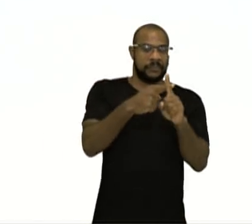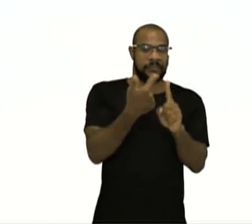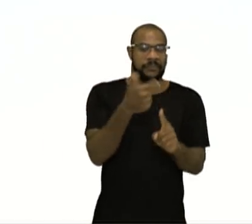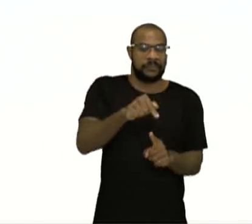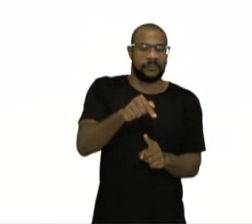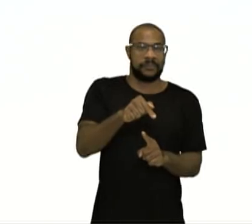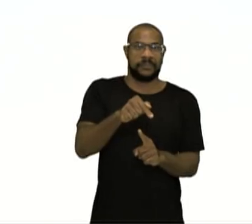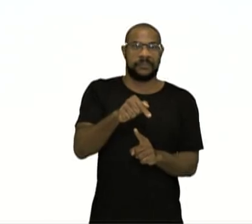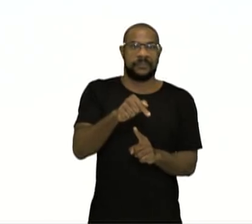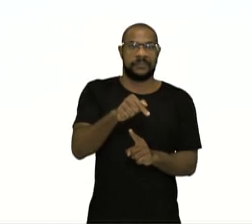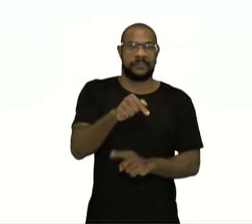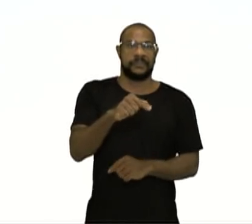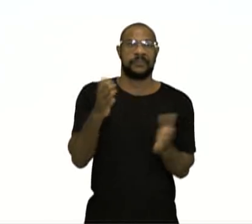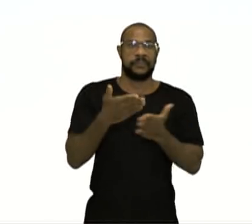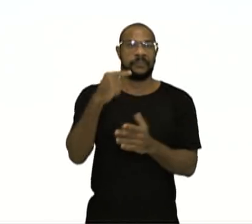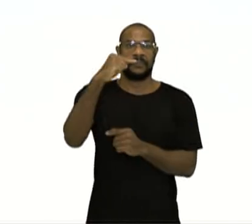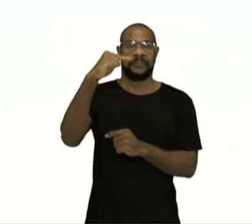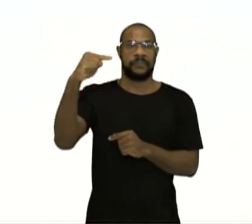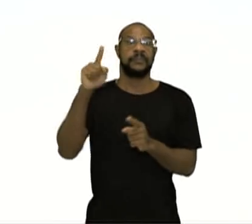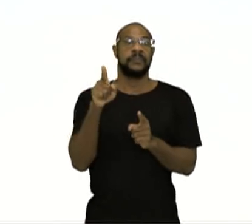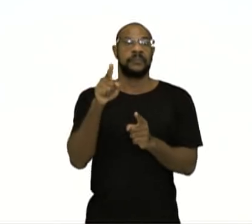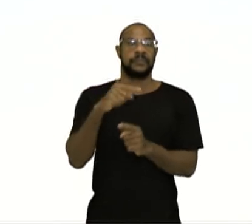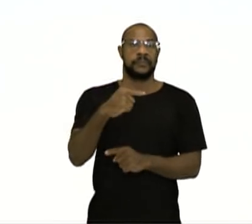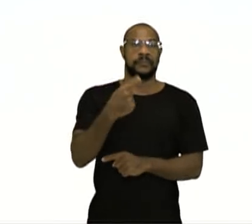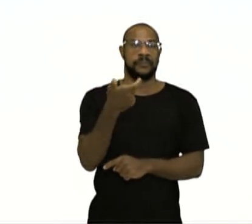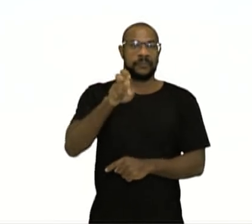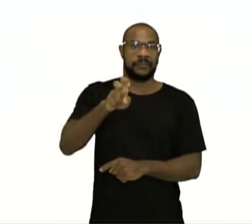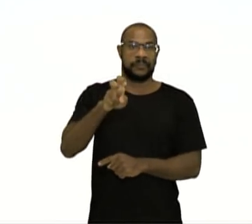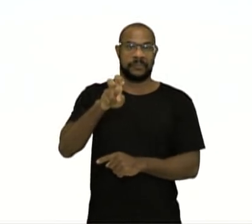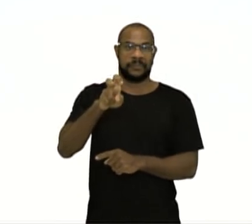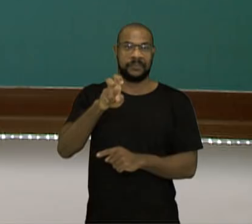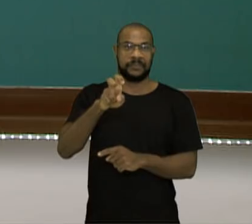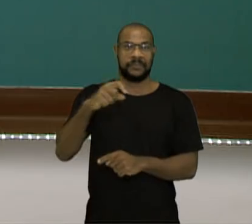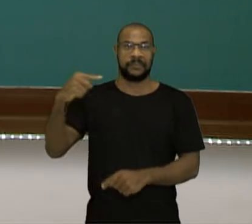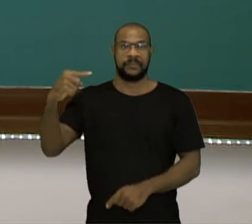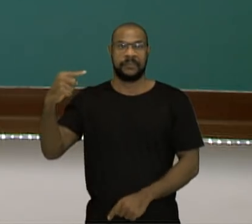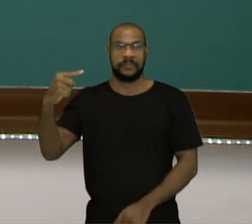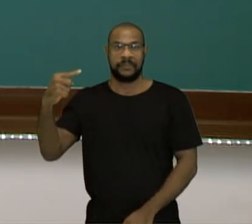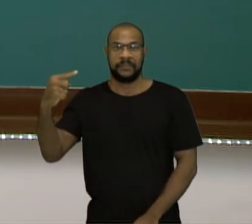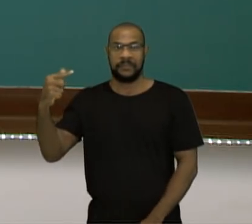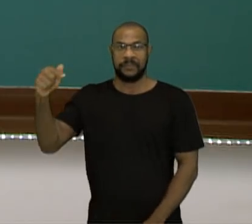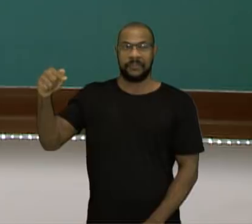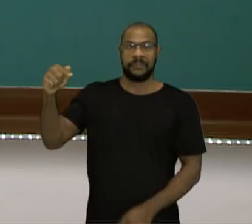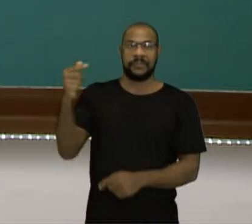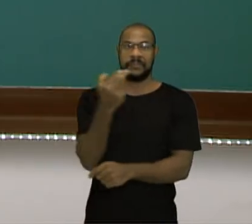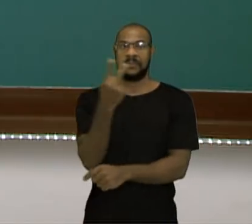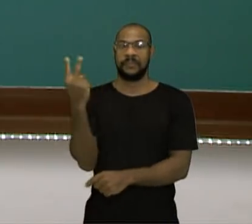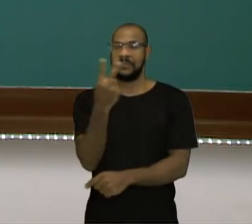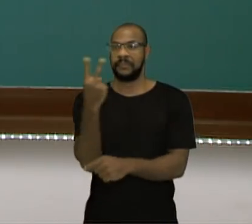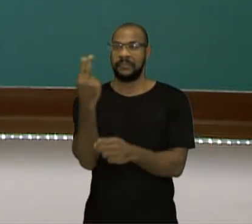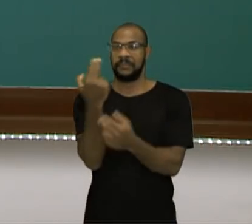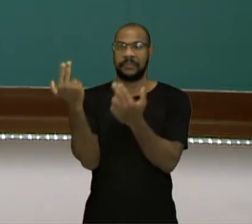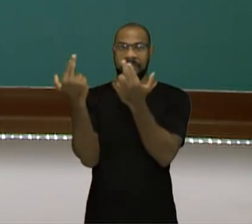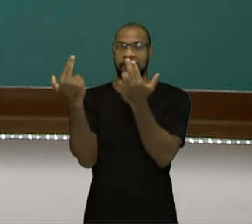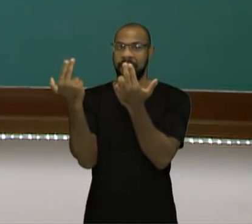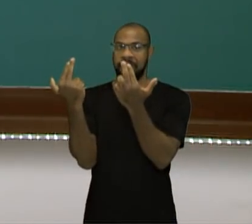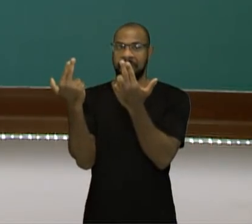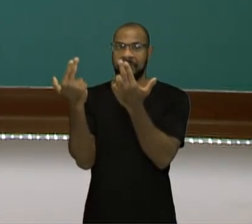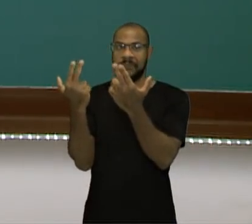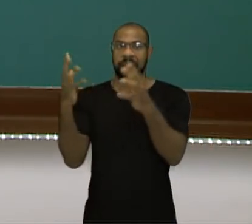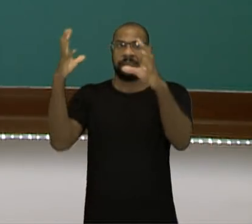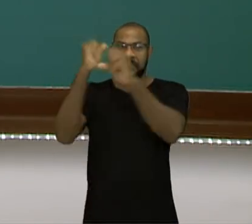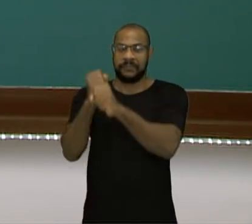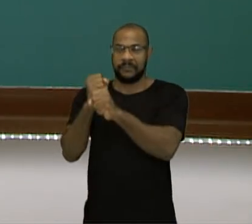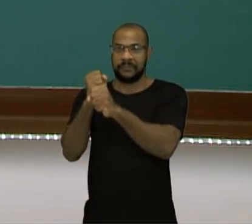8, o menos 15 e o menos 7. Como são sinais iguais, a gente vai somar e vai repetir o sinal negativo aqui